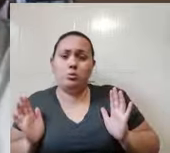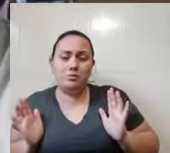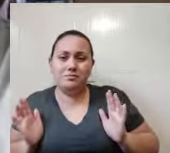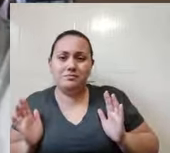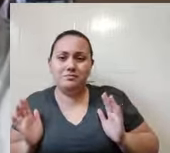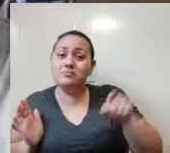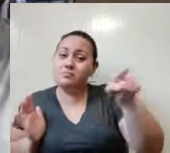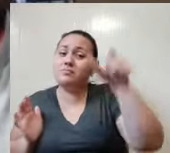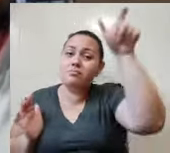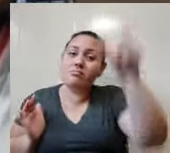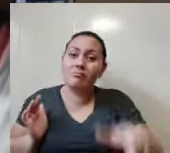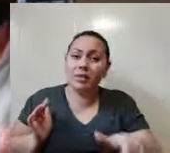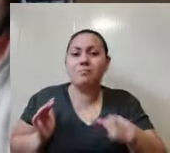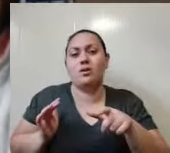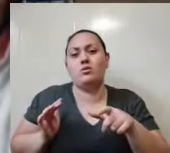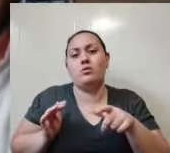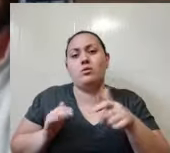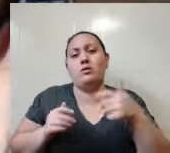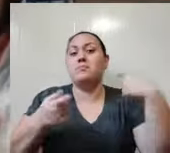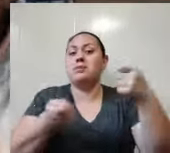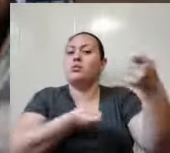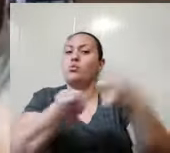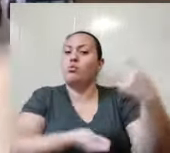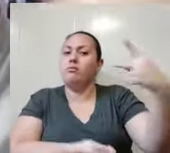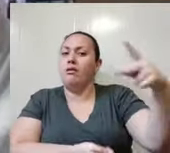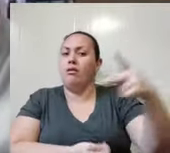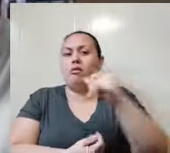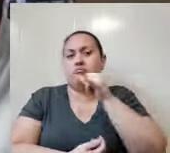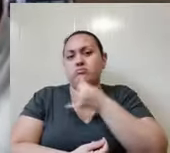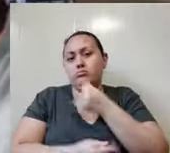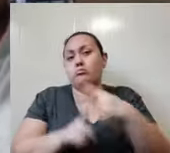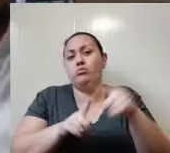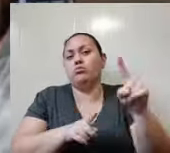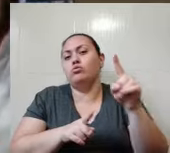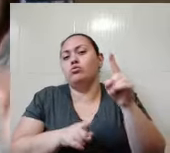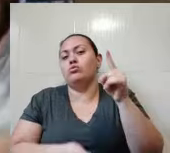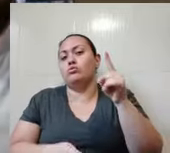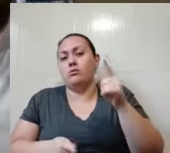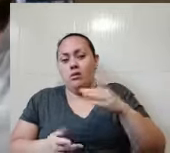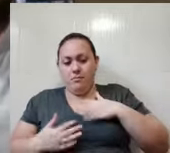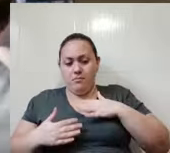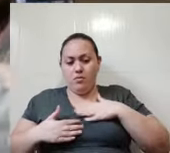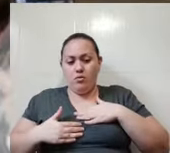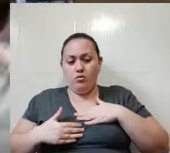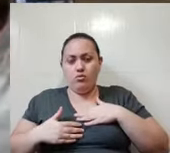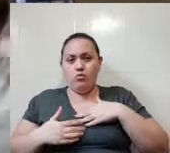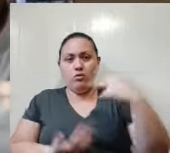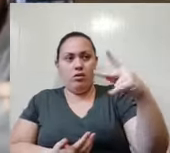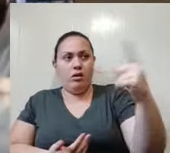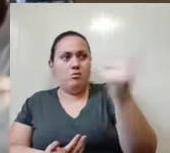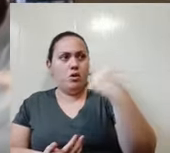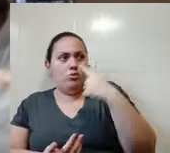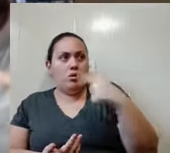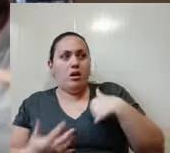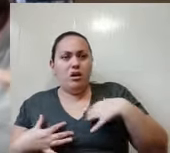fazer. Eu não quero. E daí a outra pessoa tu vai ter que lidar com a frustração de